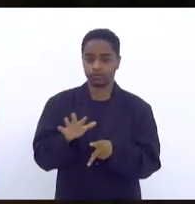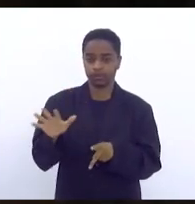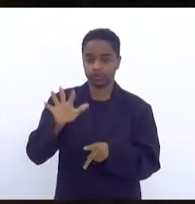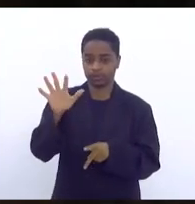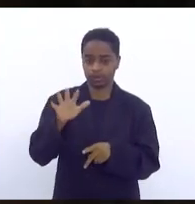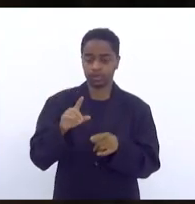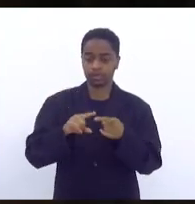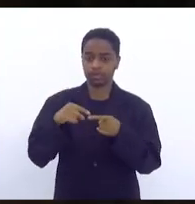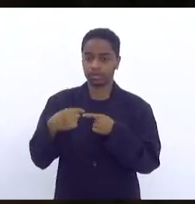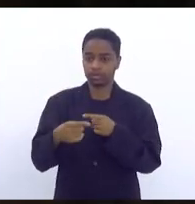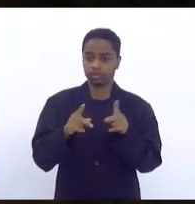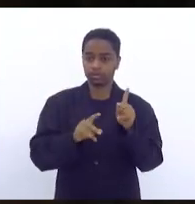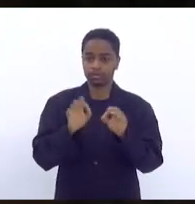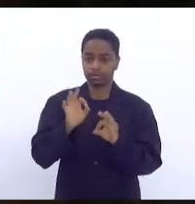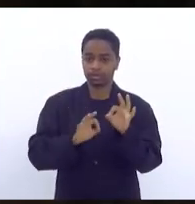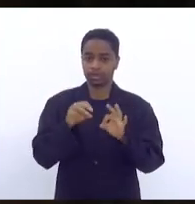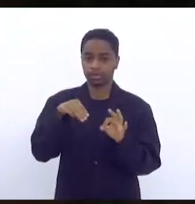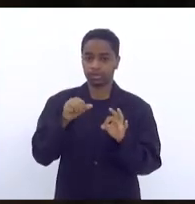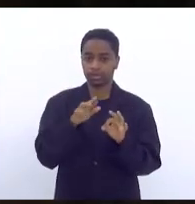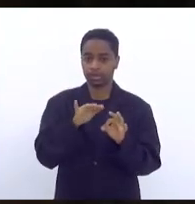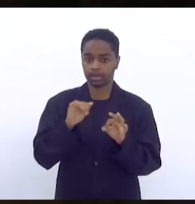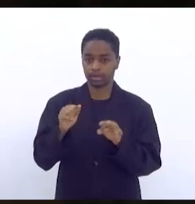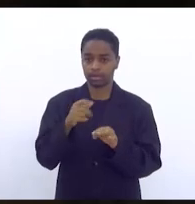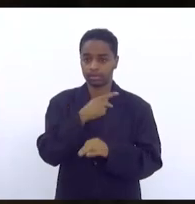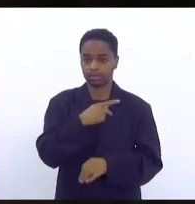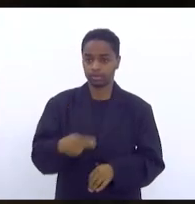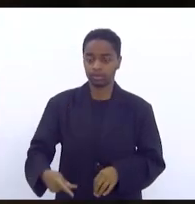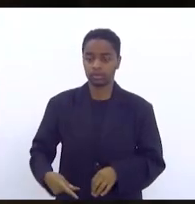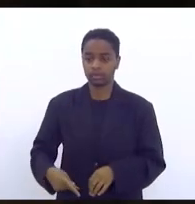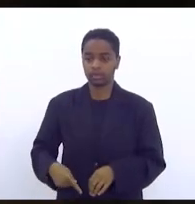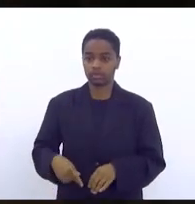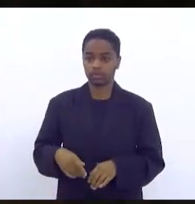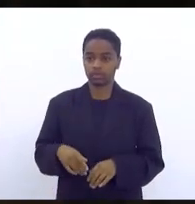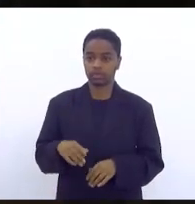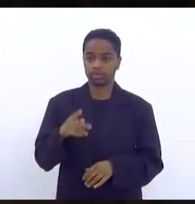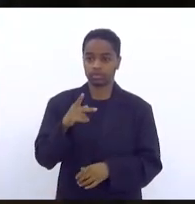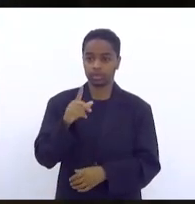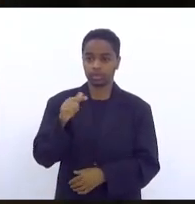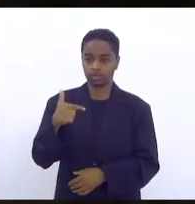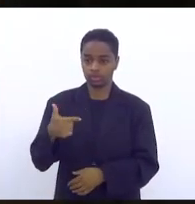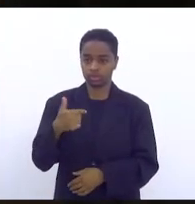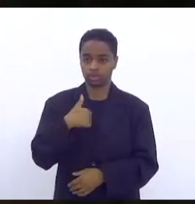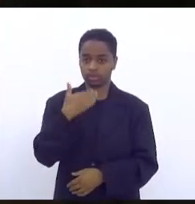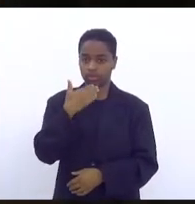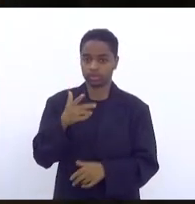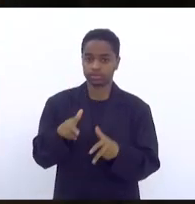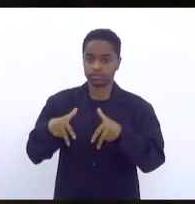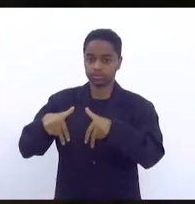já prepara Maria de leusa Presidente do Conselho da P2 eu peço que fique aqui do